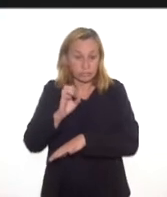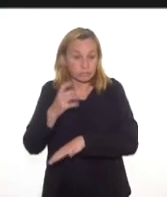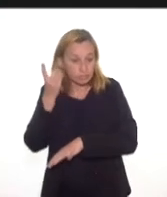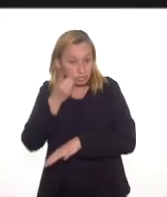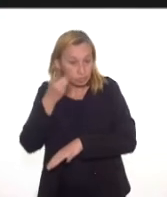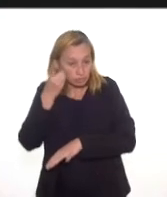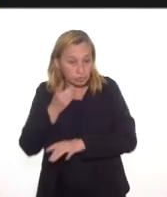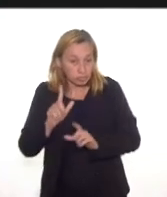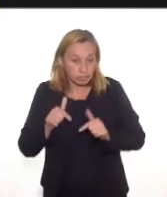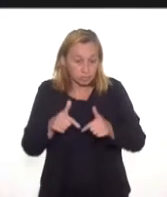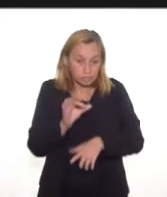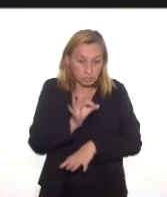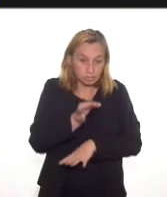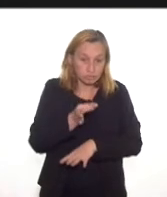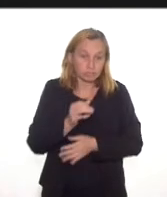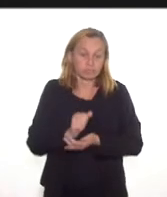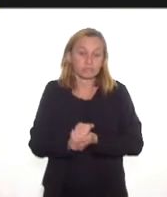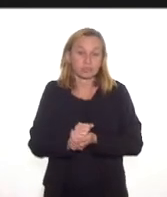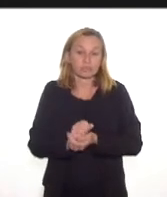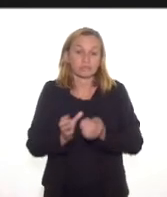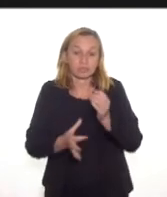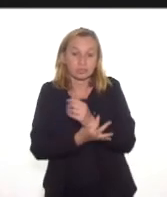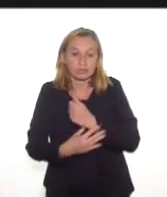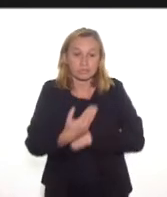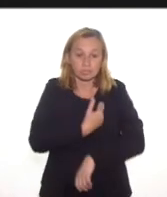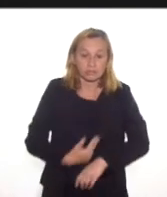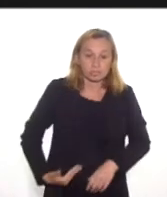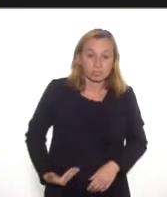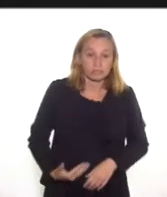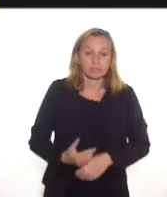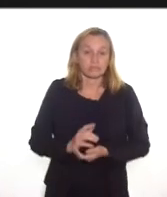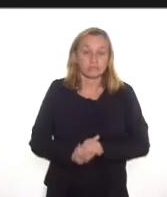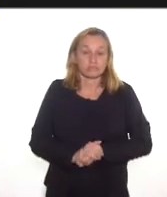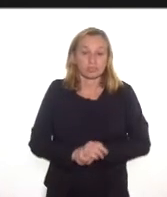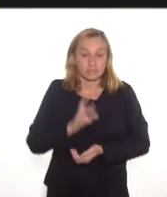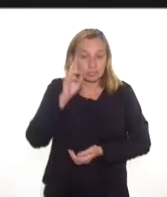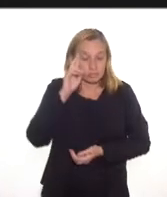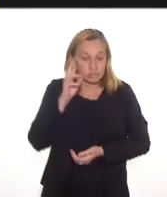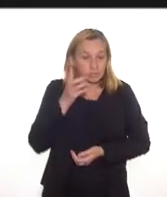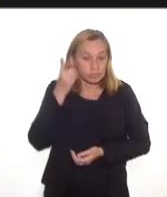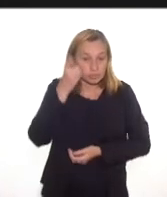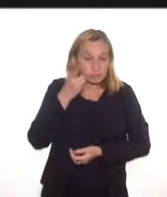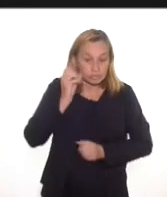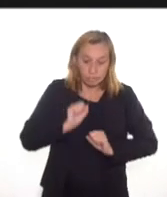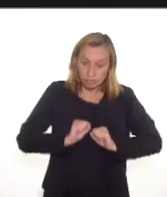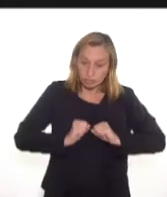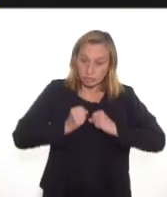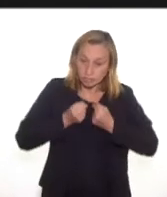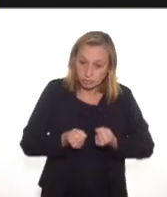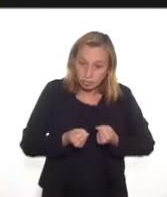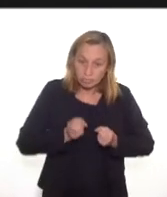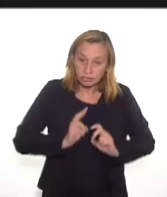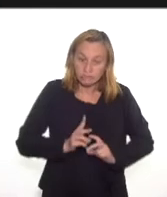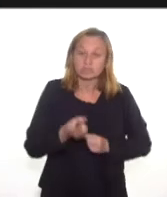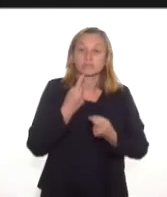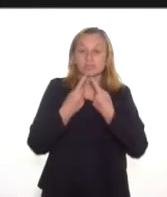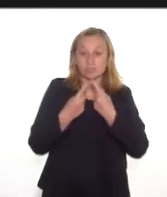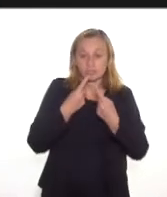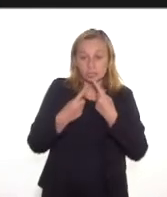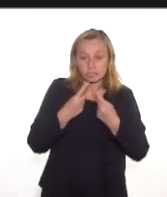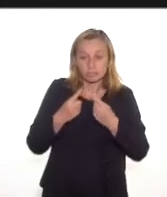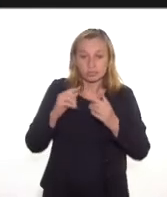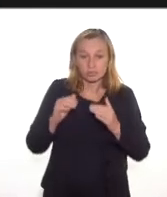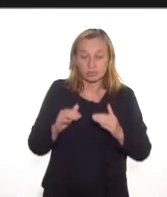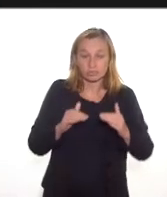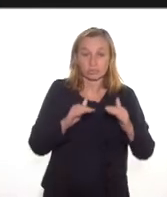isso, e no que diz respeito à segurança pública, Vossa Excelência é uma deputada incansável em sempre discutir em alto